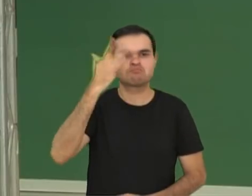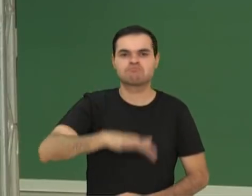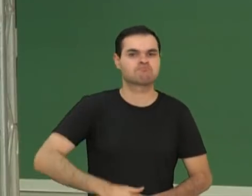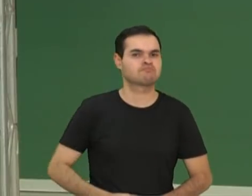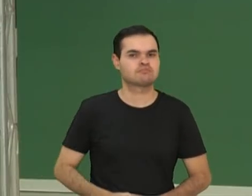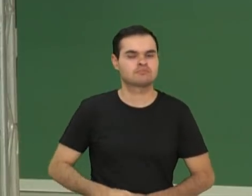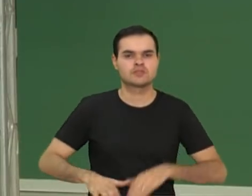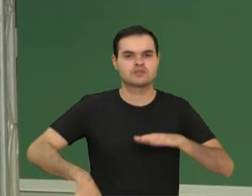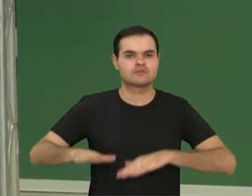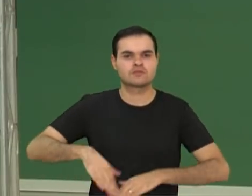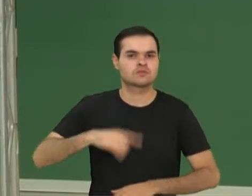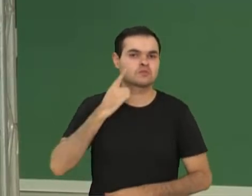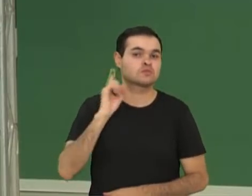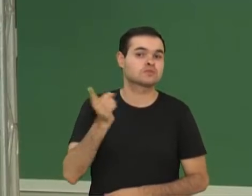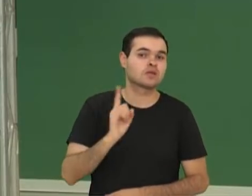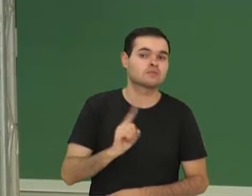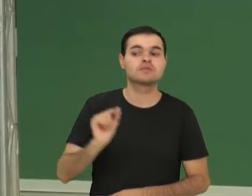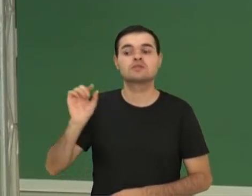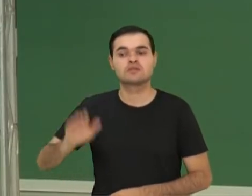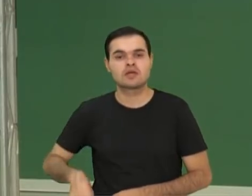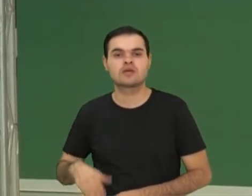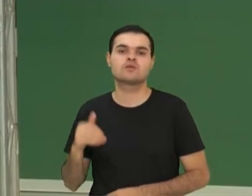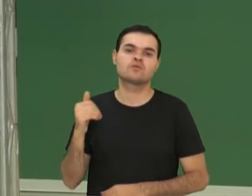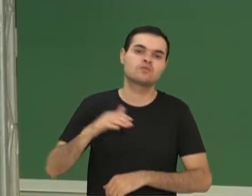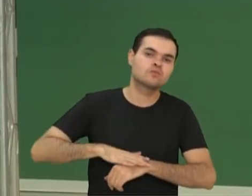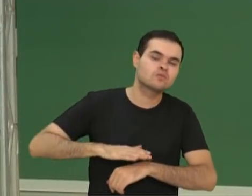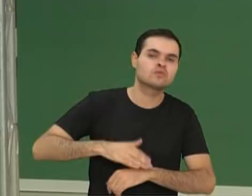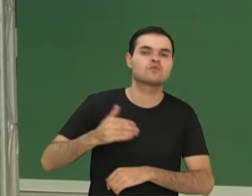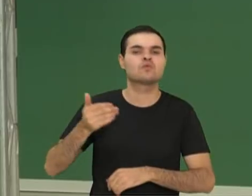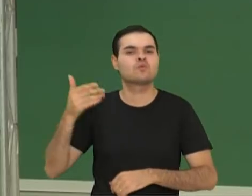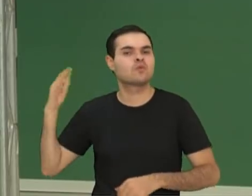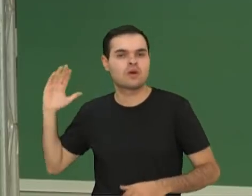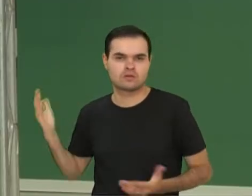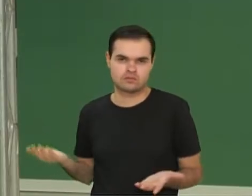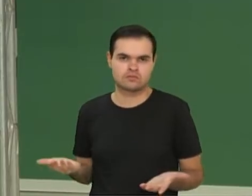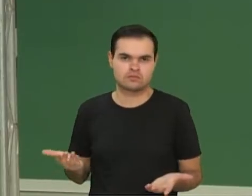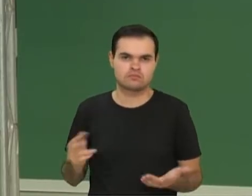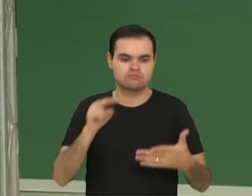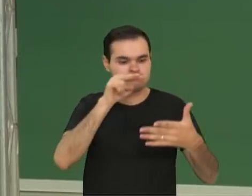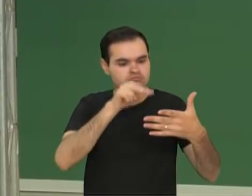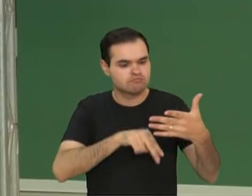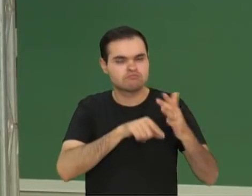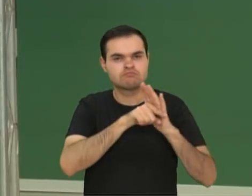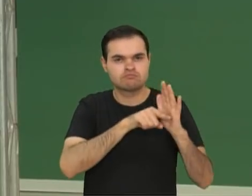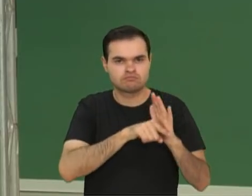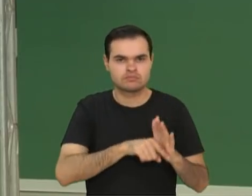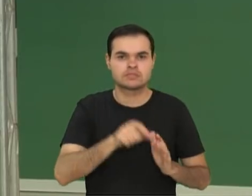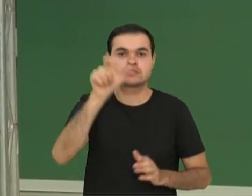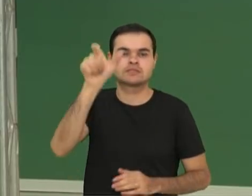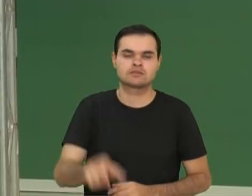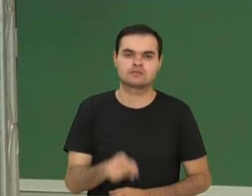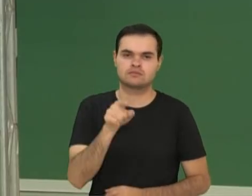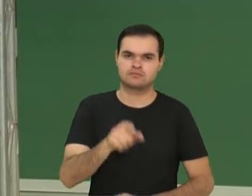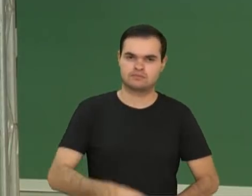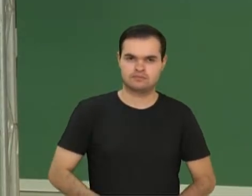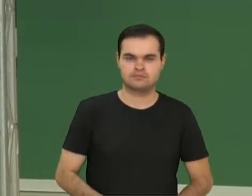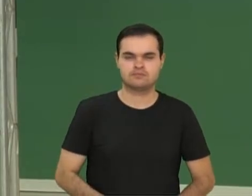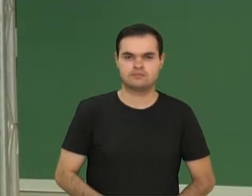você não teve acesso, você não sabe quem foi, nem quando, nem como. Foi visto, foi pesquisado quem você era.